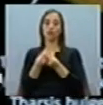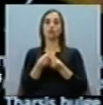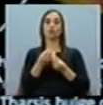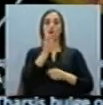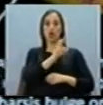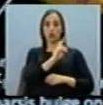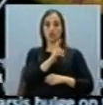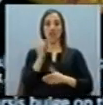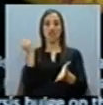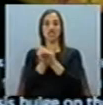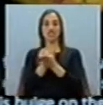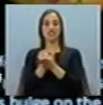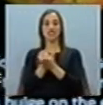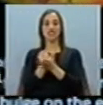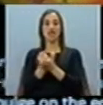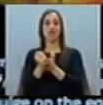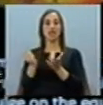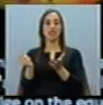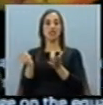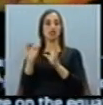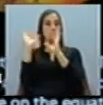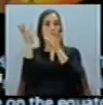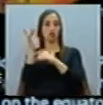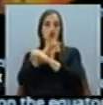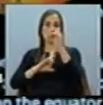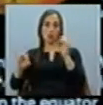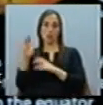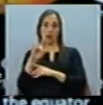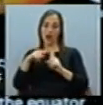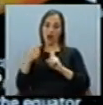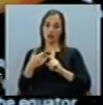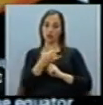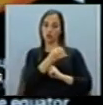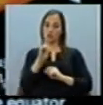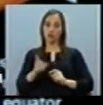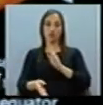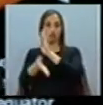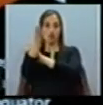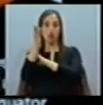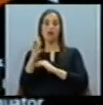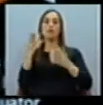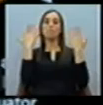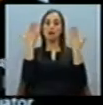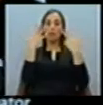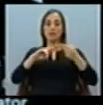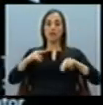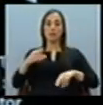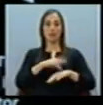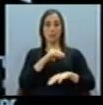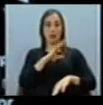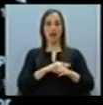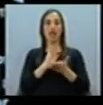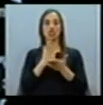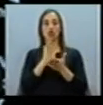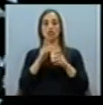Espacial Europeia, é a missão ExoMars 2016, e uma nota de parabéns à Câmara Municipal da Maia e à Escola Secundária da Maia,